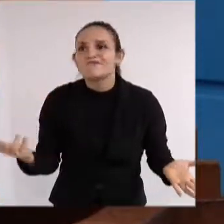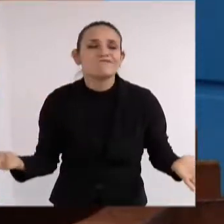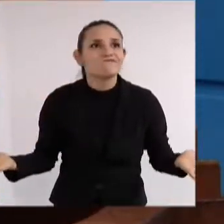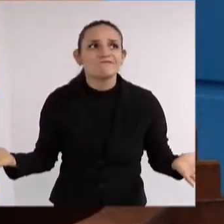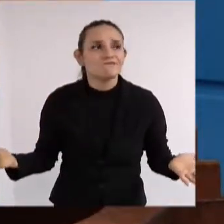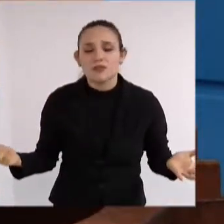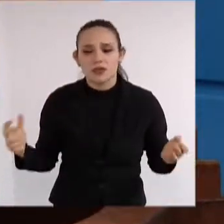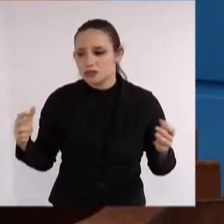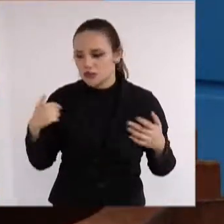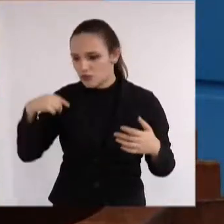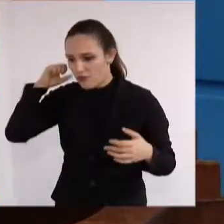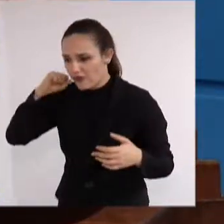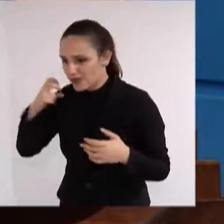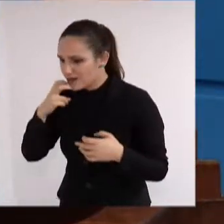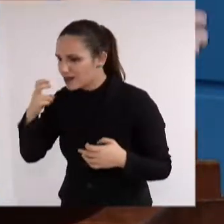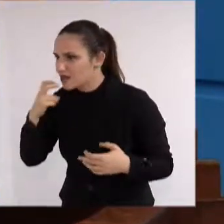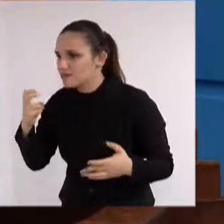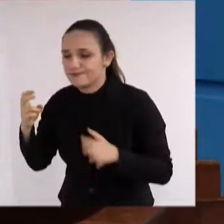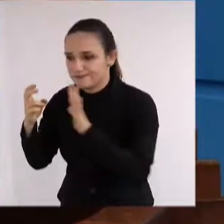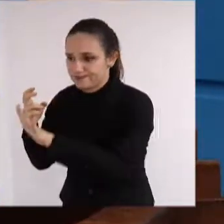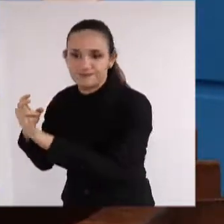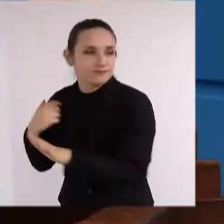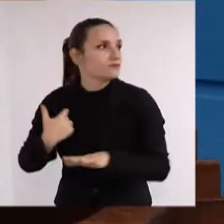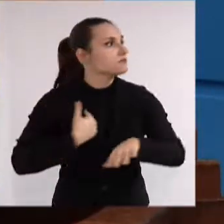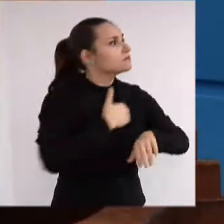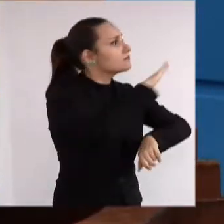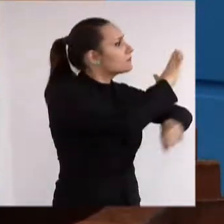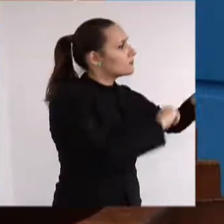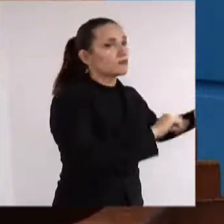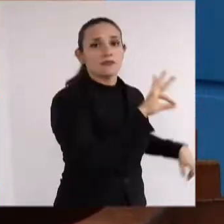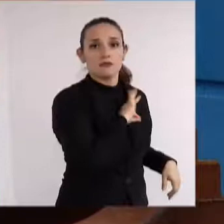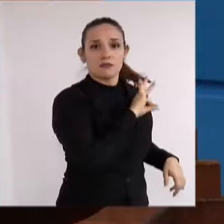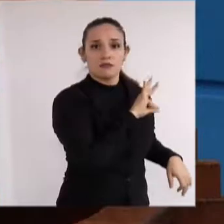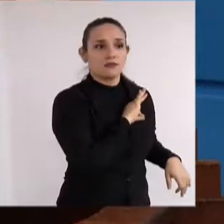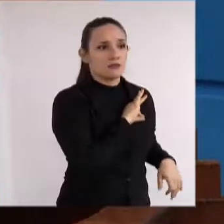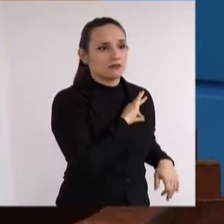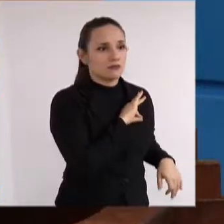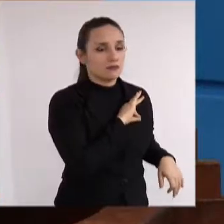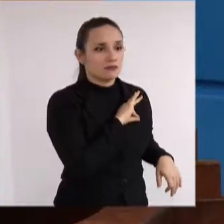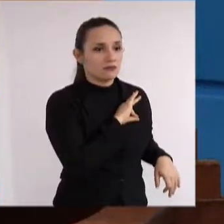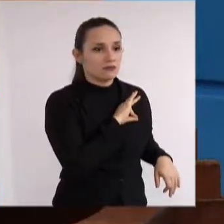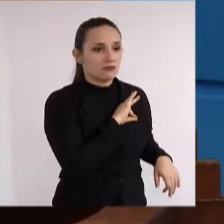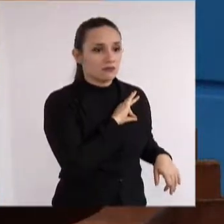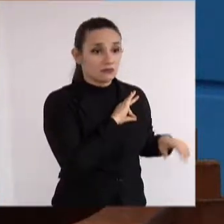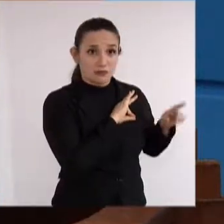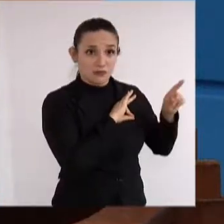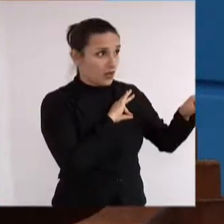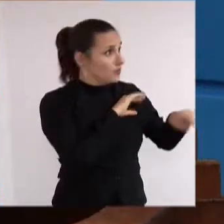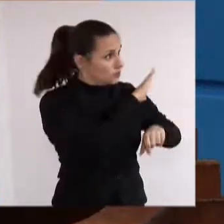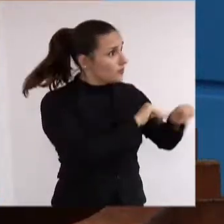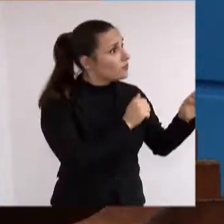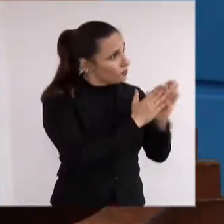a segurança. O segurança foi lá, a pessoa estava tendo um problema sério, ela escorregou e caiu.